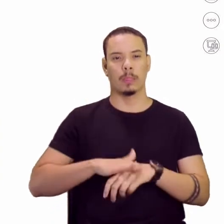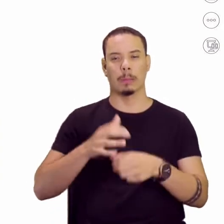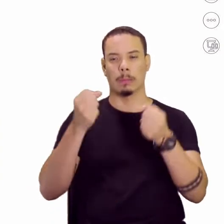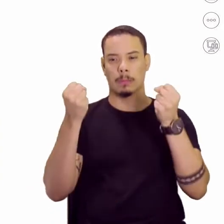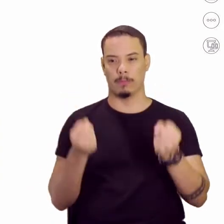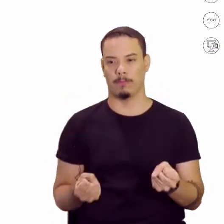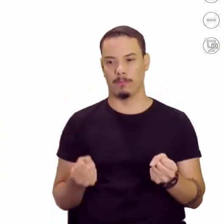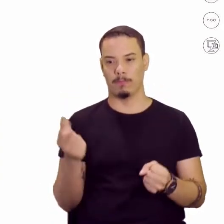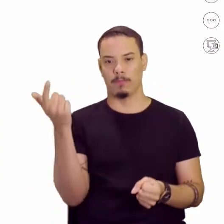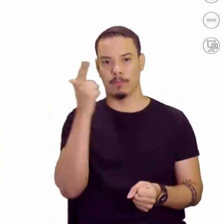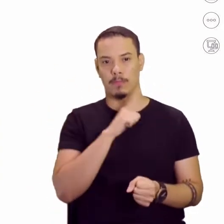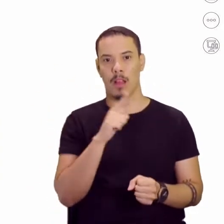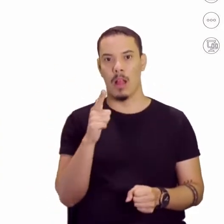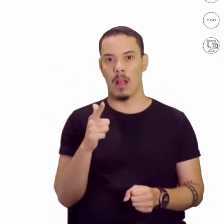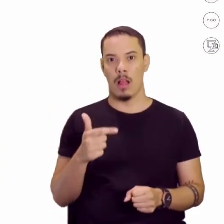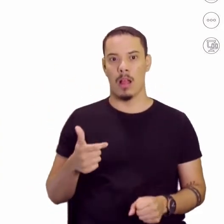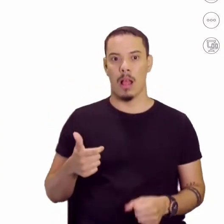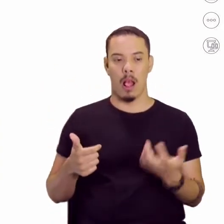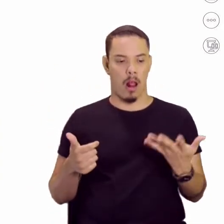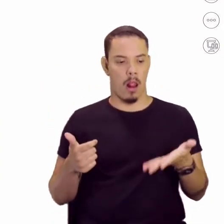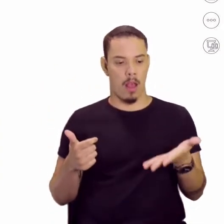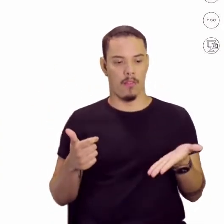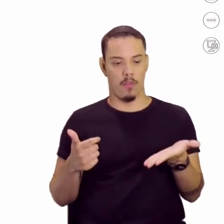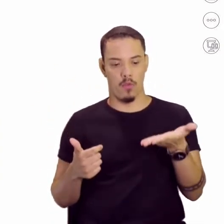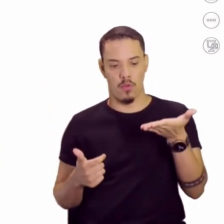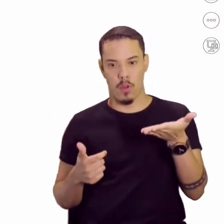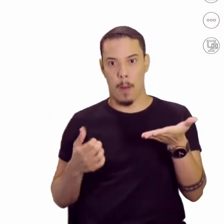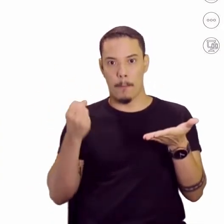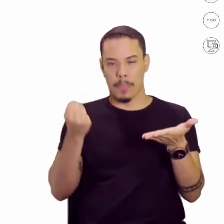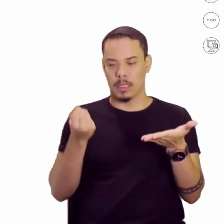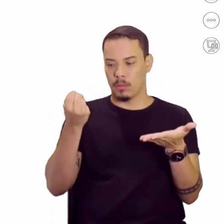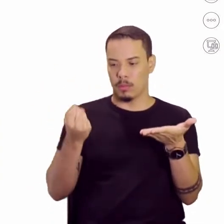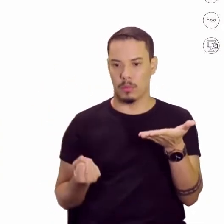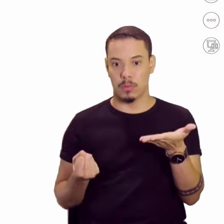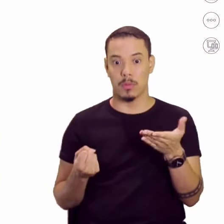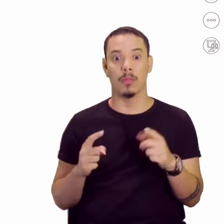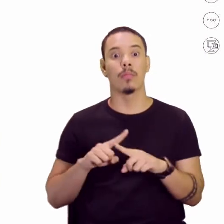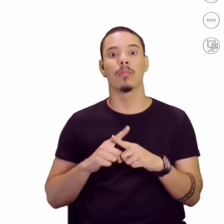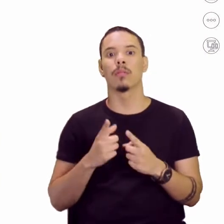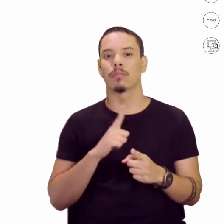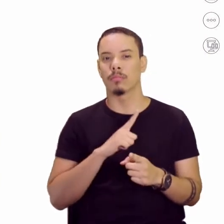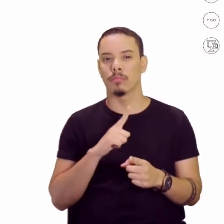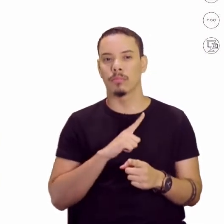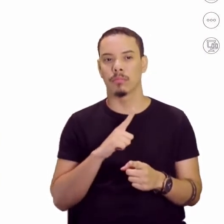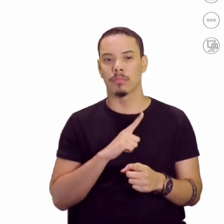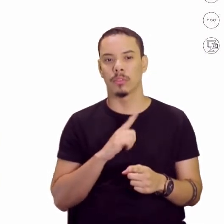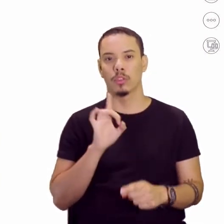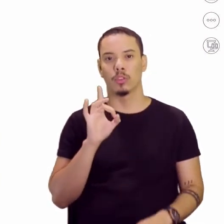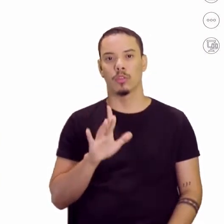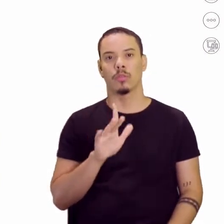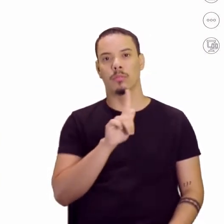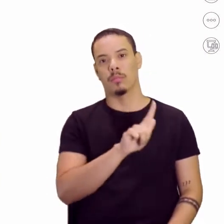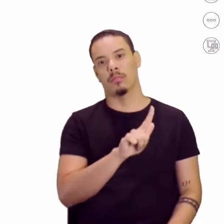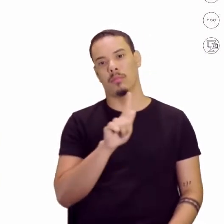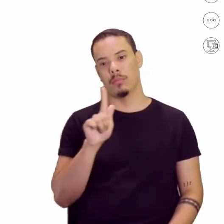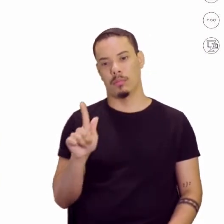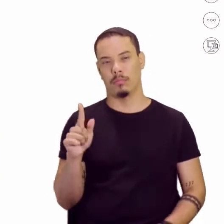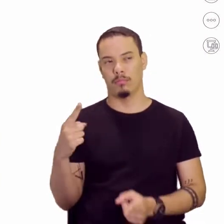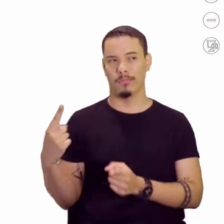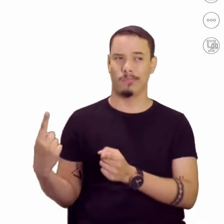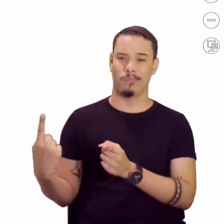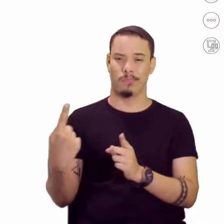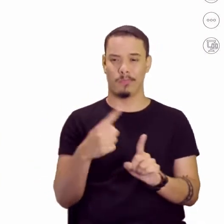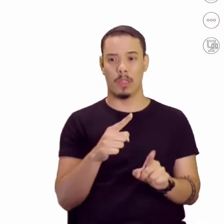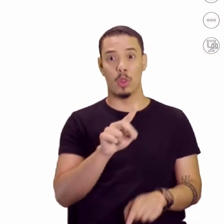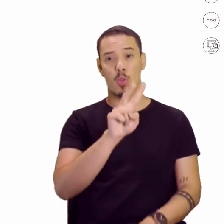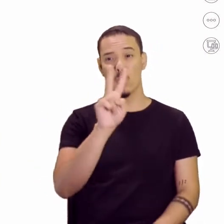solo antes dos mais leves. Quem foi contestar Aristóteles nessa ideia foi só Galileu, em quase 2000